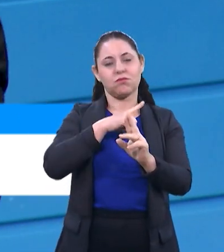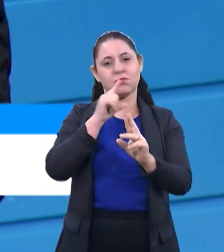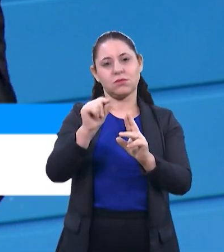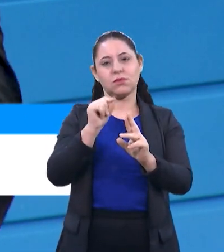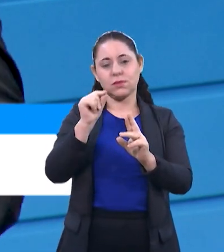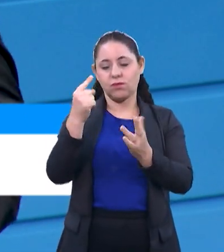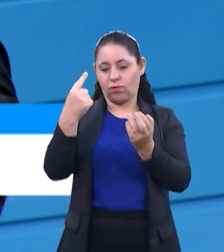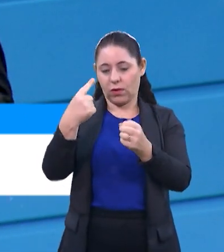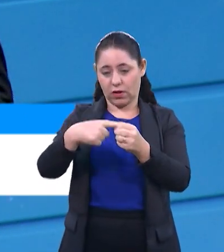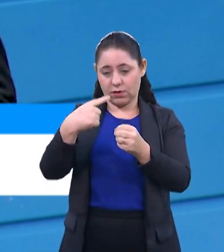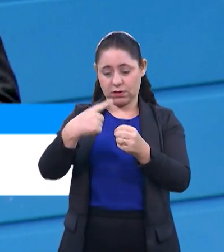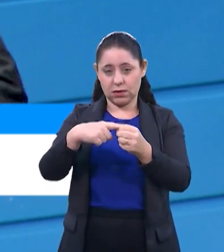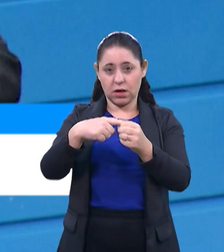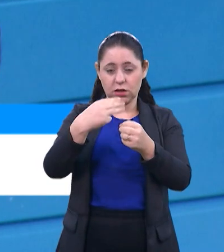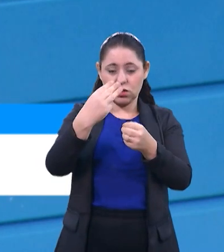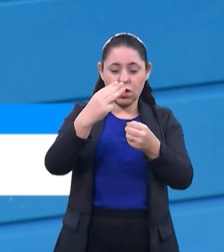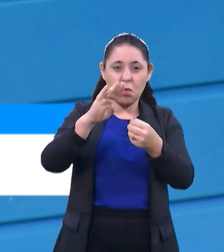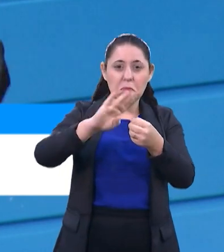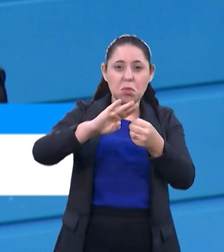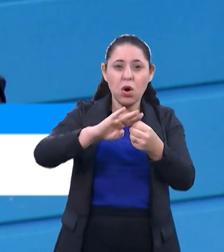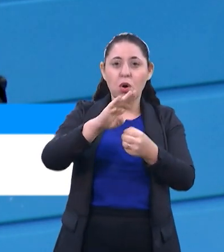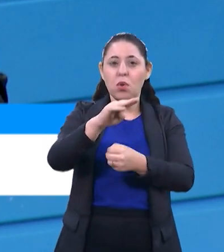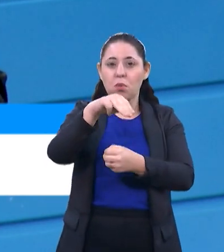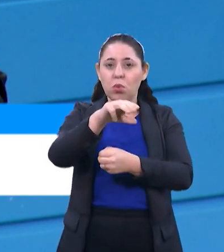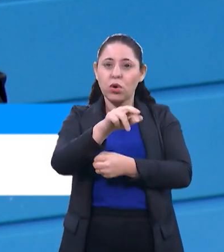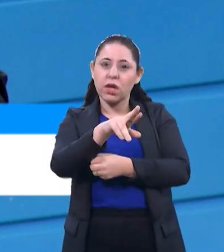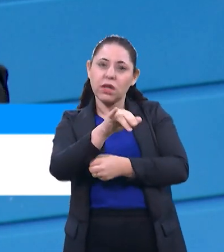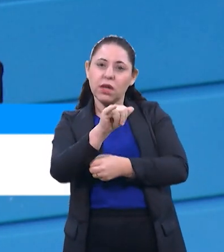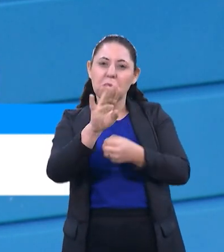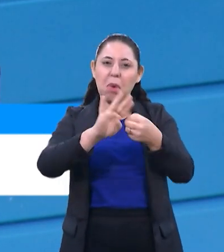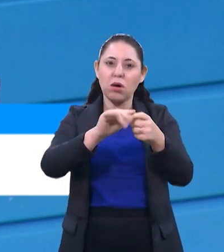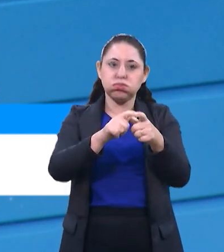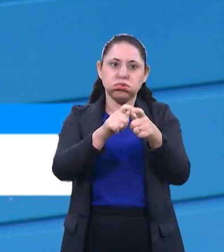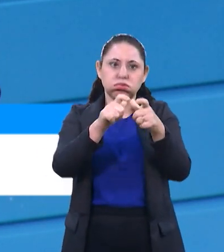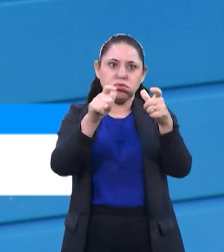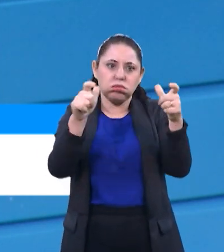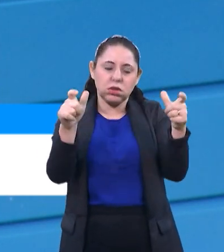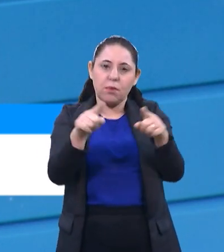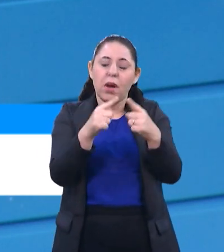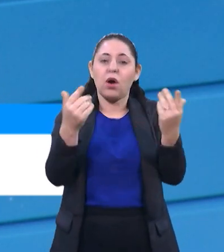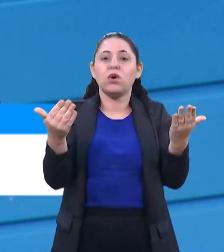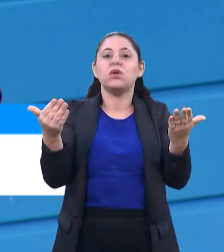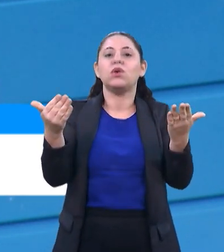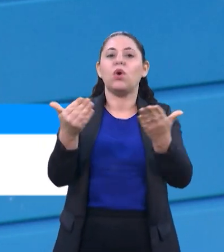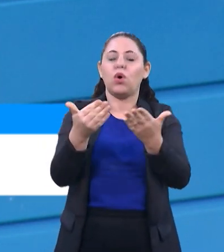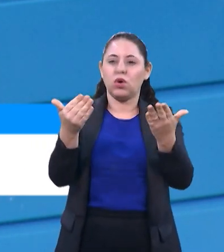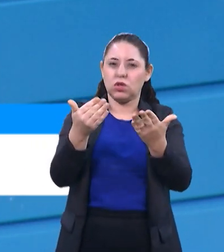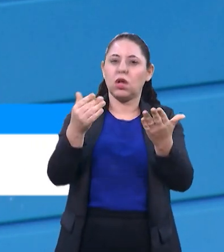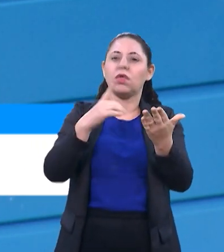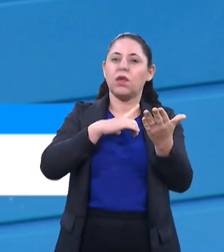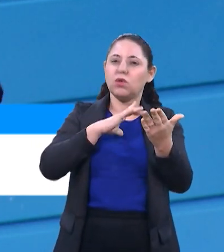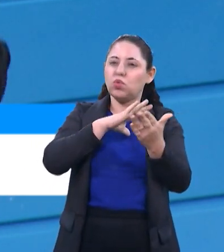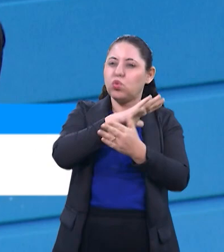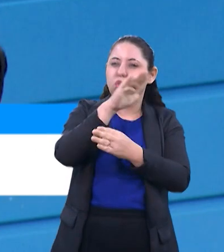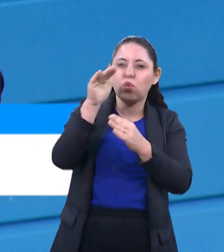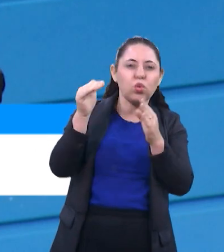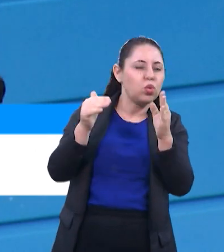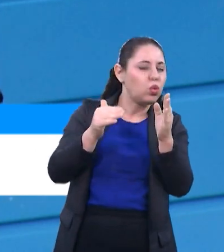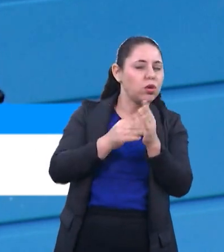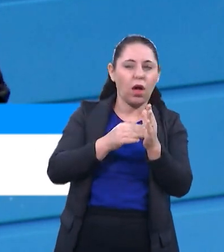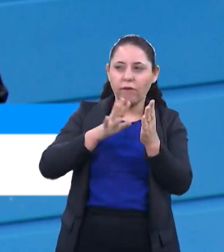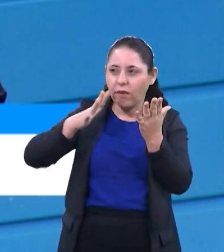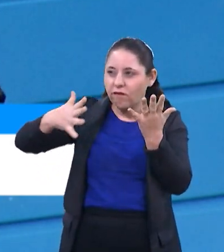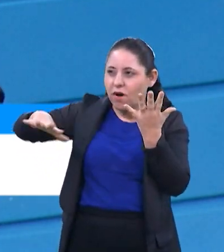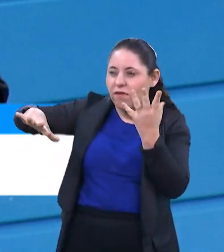é referência para nós, para uma cidade chamada Moreninhas, que é muito populoso, um bairro muito populoso, mas que está hoje